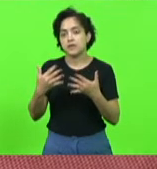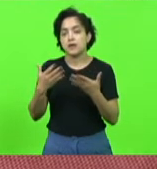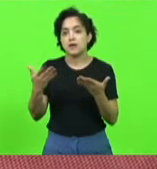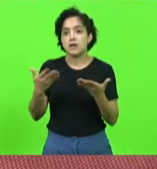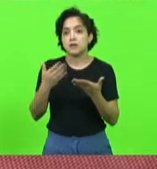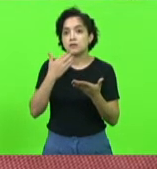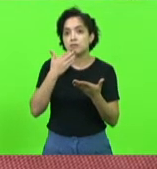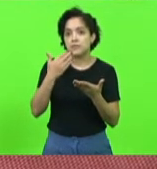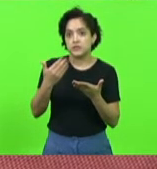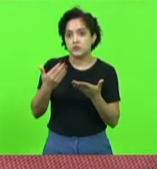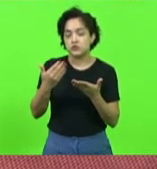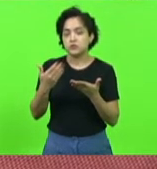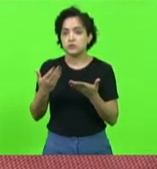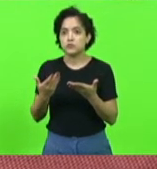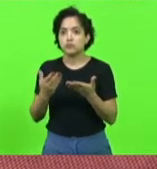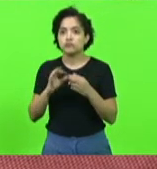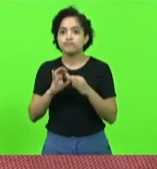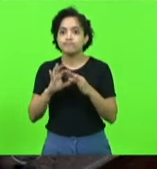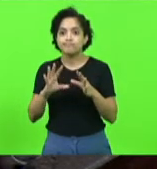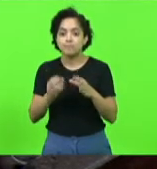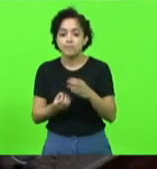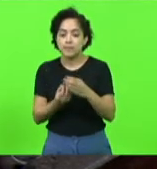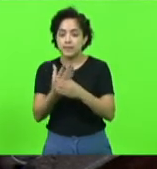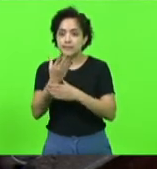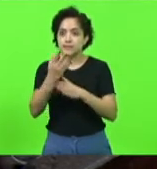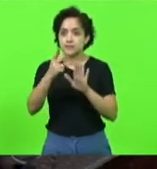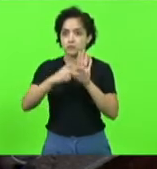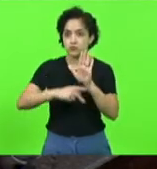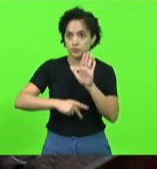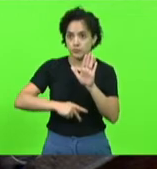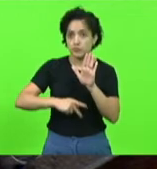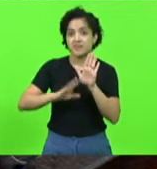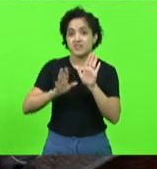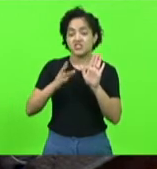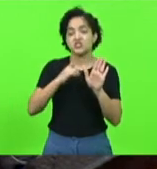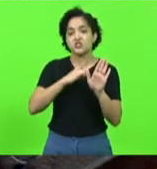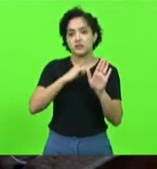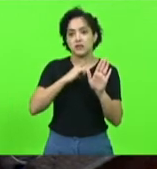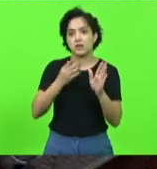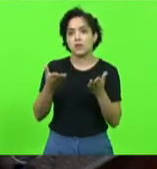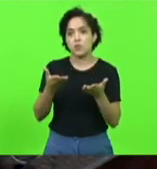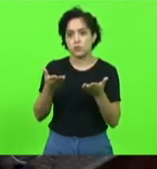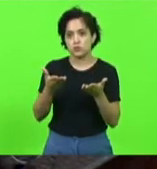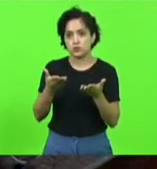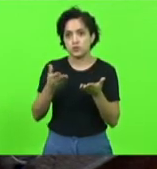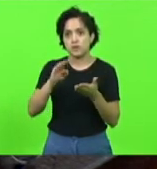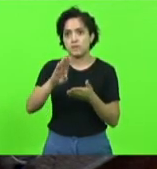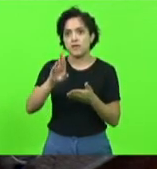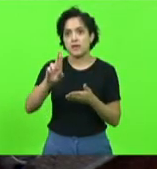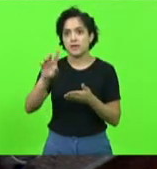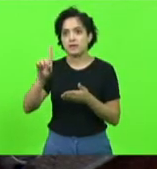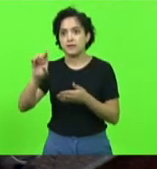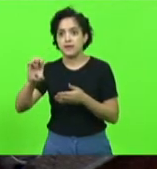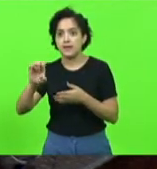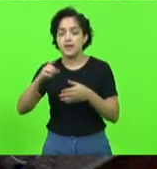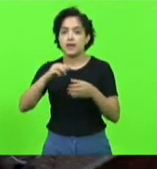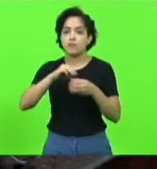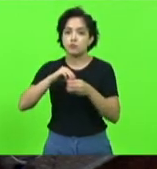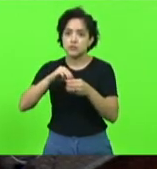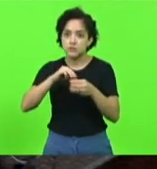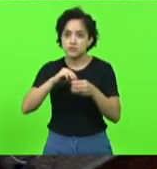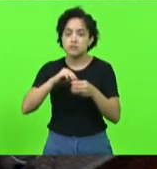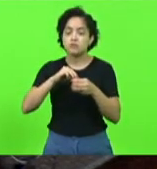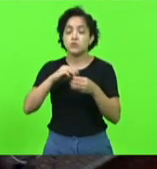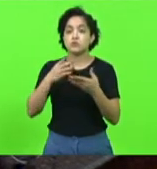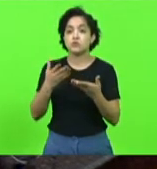uma autorização para a criação de um programa nos moldes do que já existe hoje, BRDE mais municípios, mas